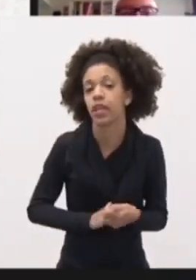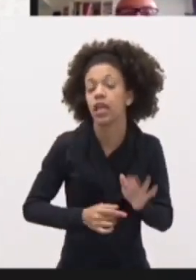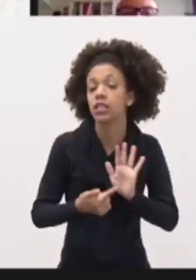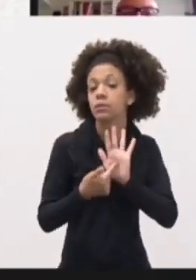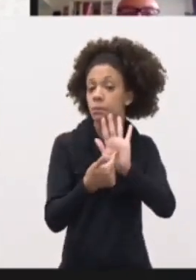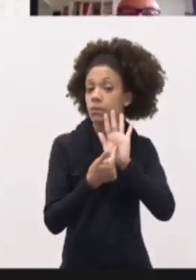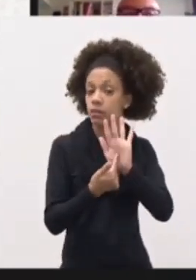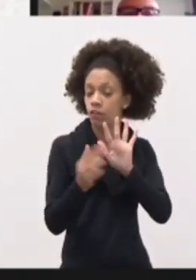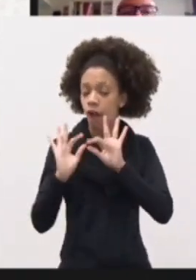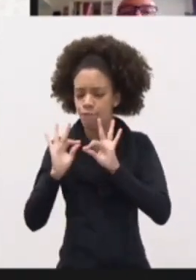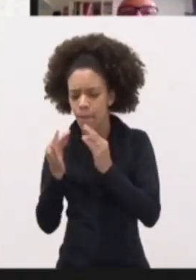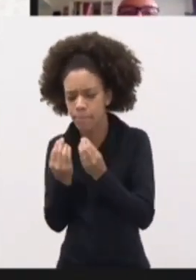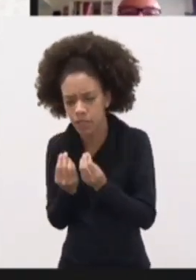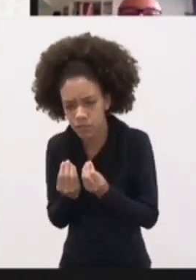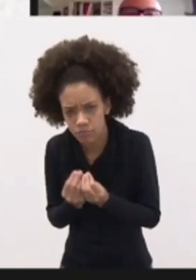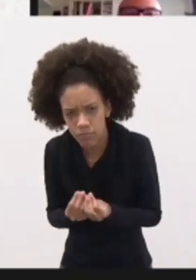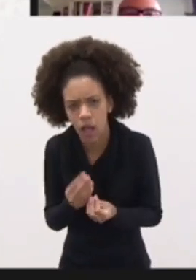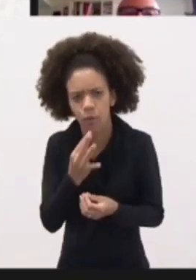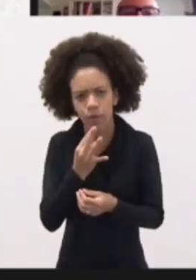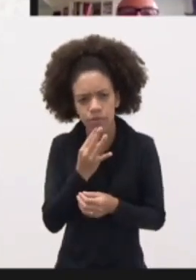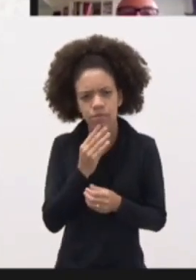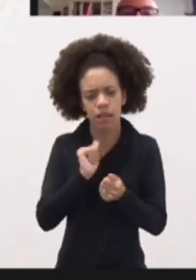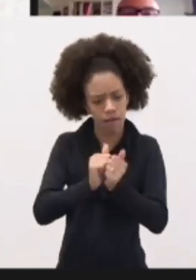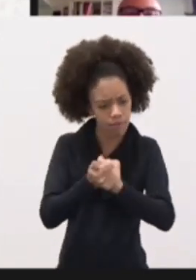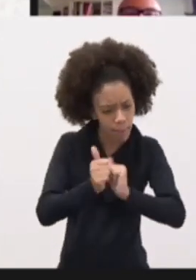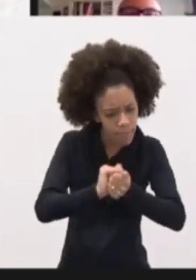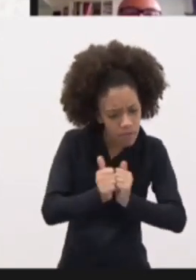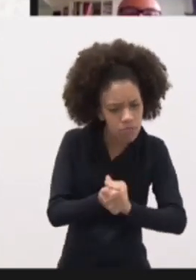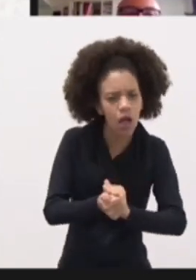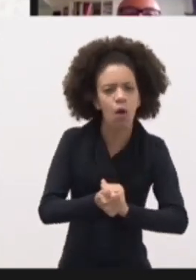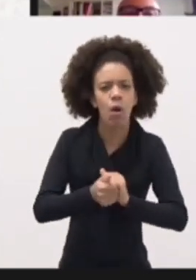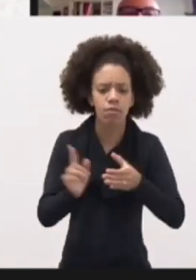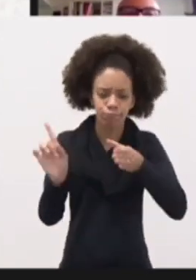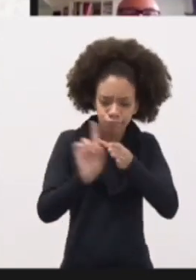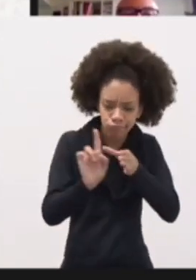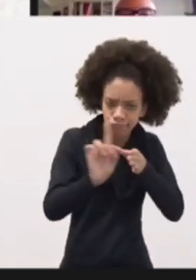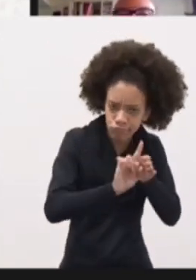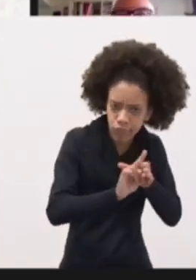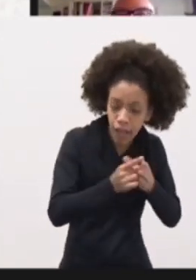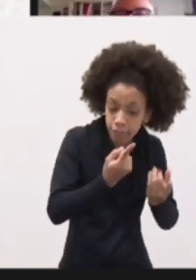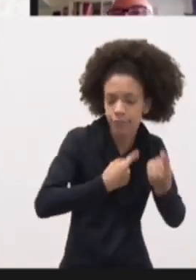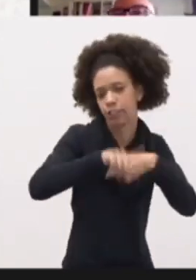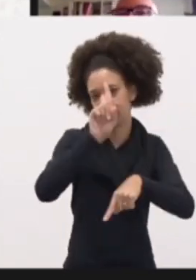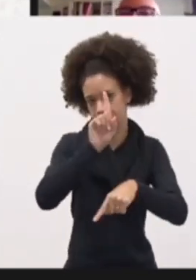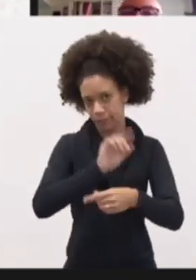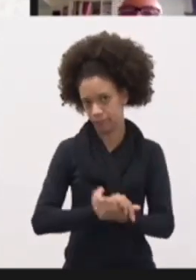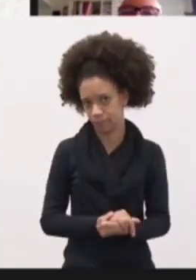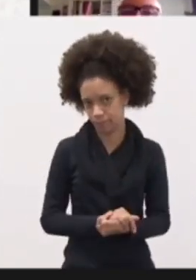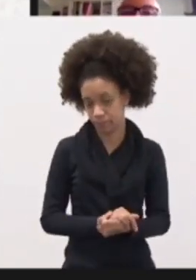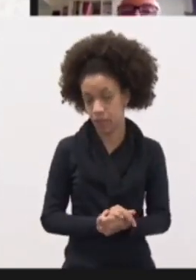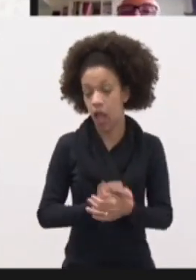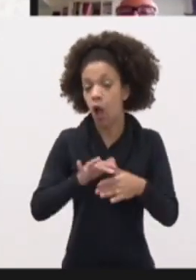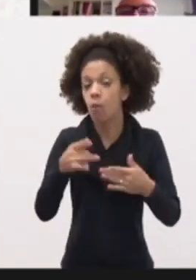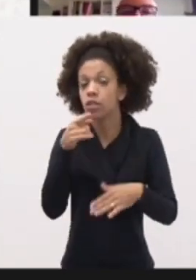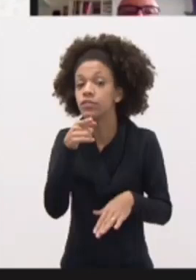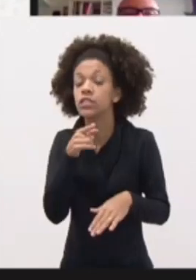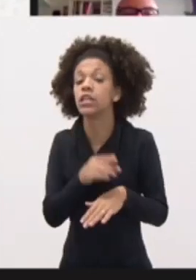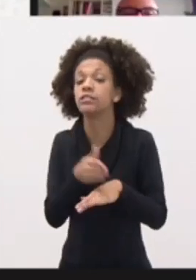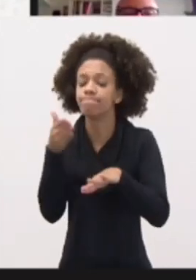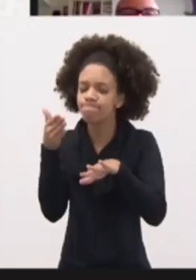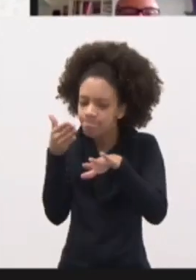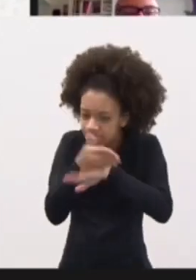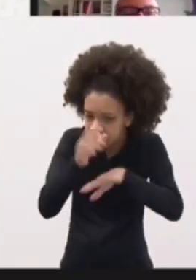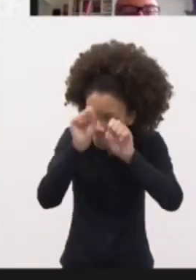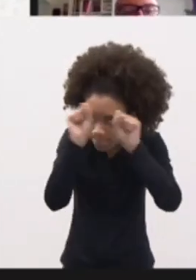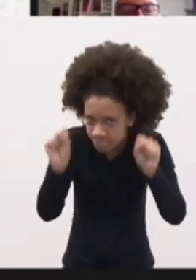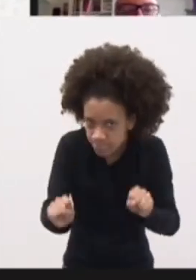exposição, familiarização, adaptação, integração e transformação, né? Quando vocês entrarem lá na nossa